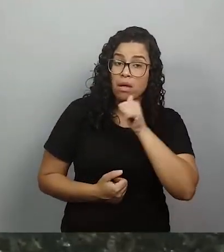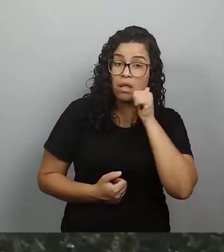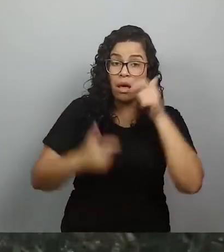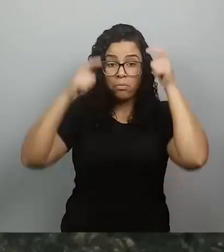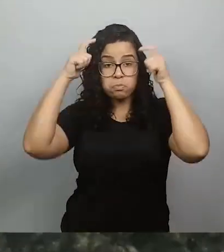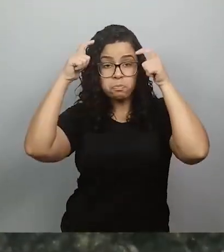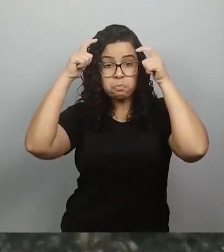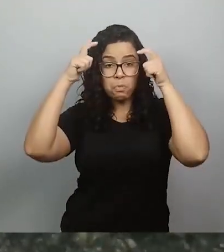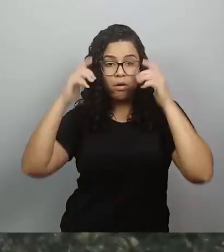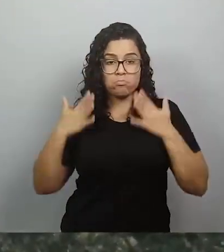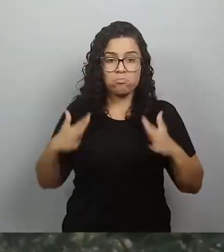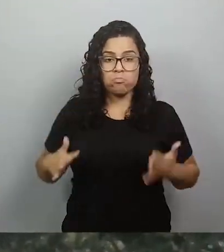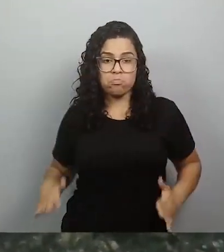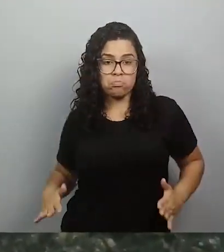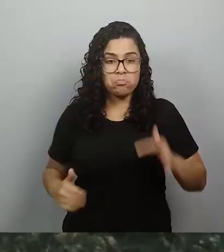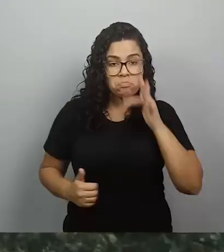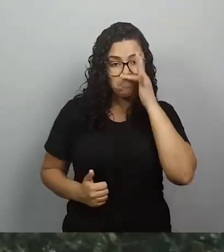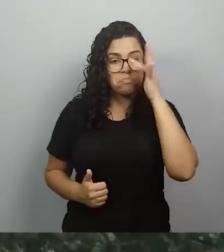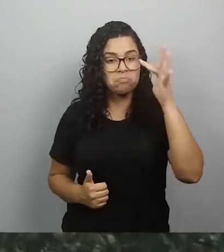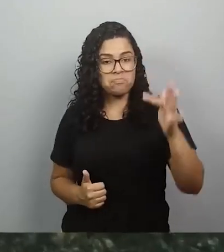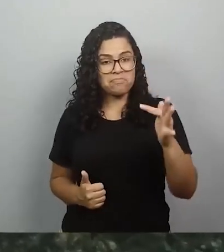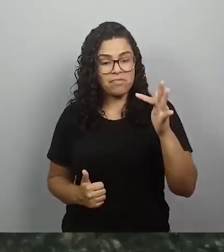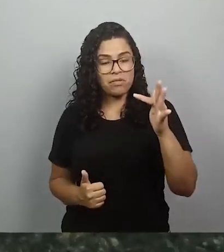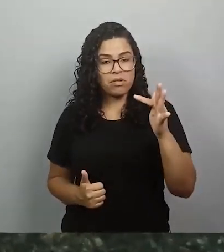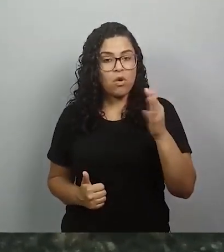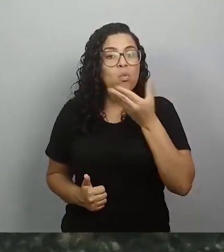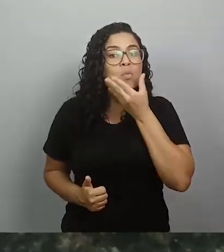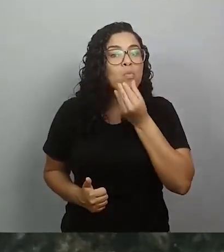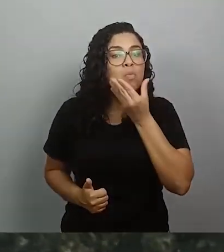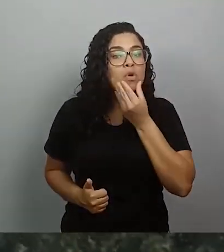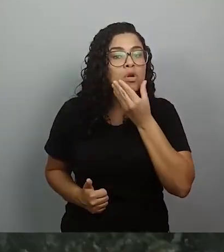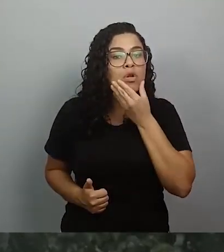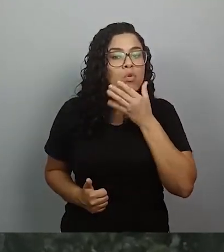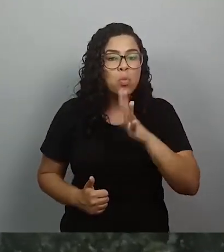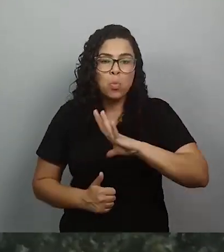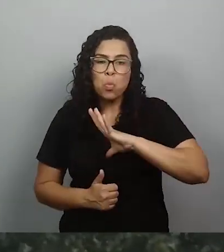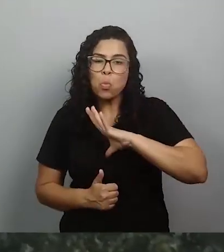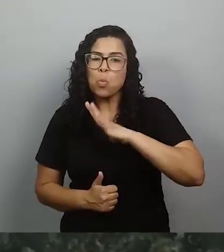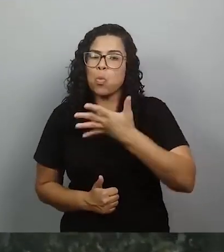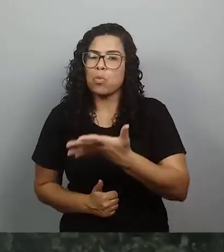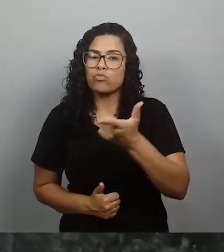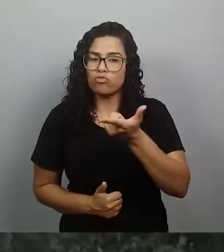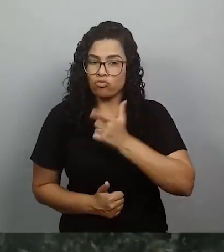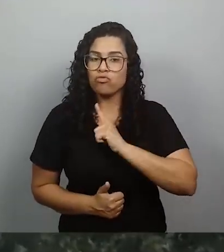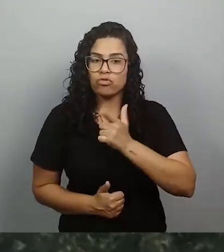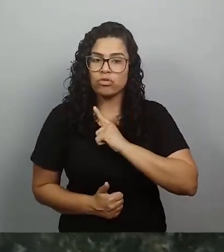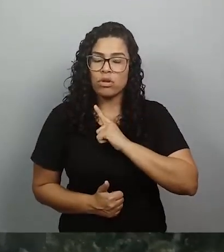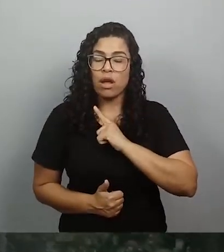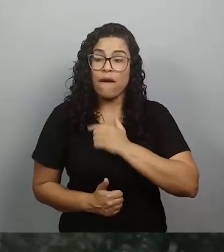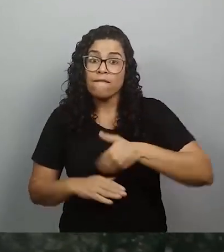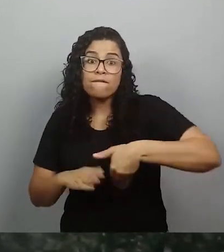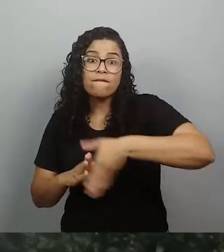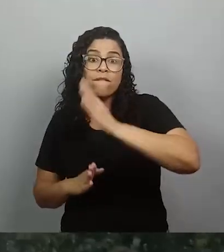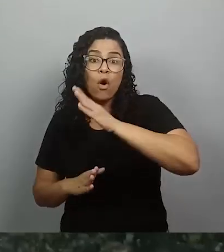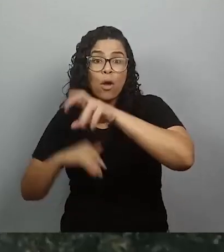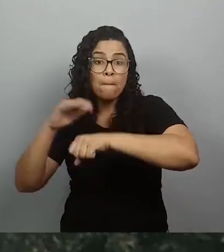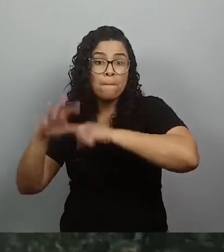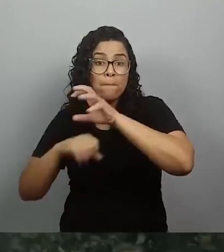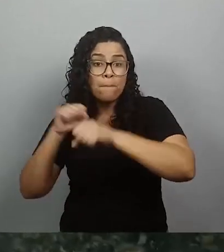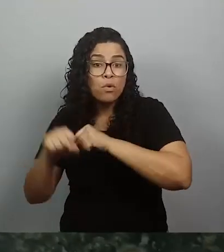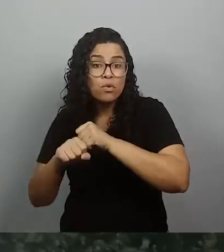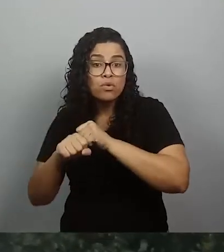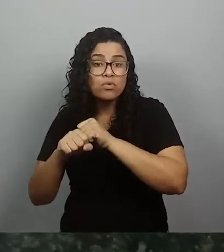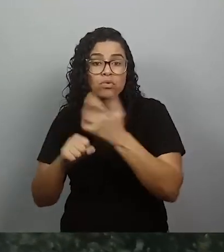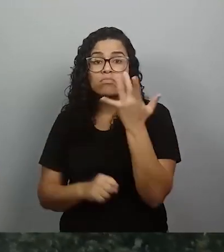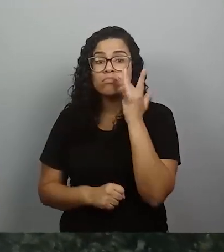fresca e um cavaleiro valente. O que você falou, Arthur? Que foi em busca do tesouro? Sim. Que foi